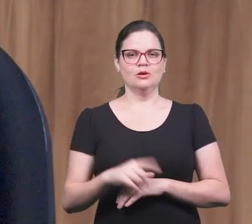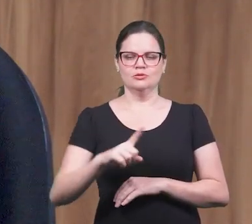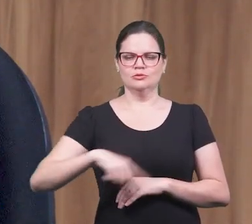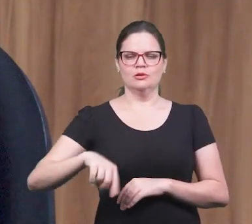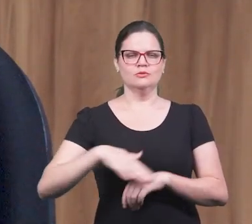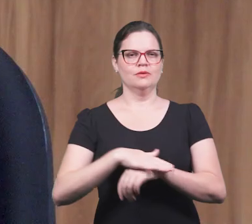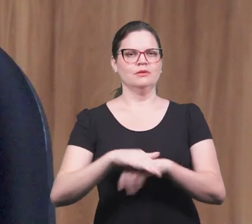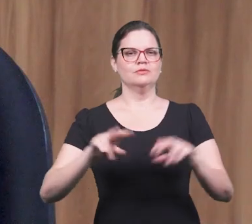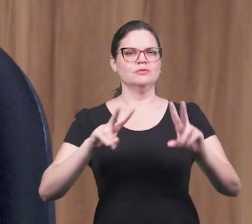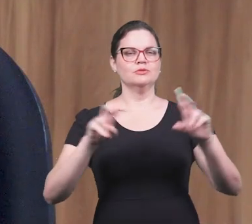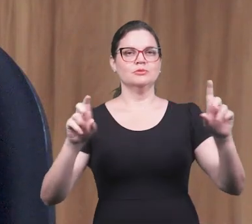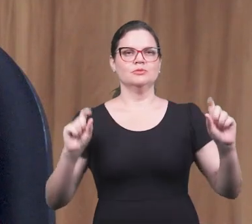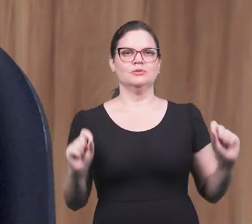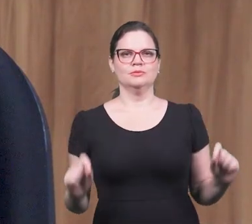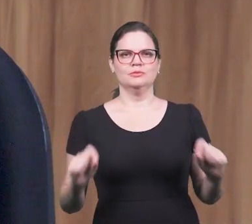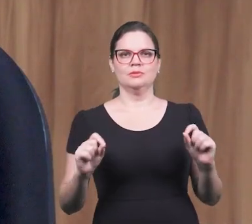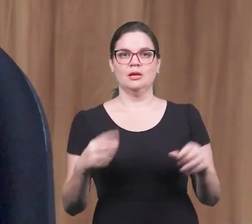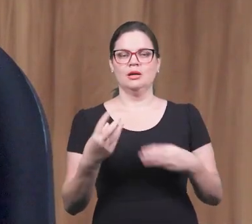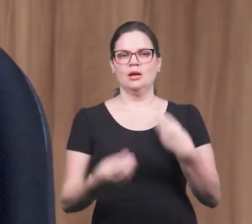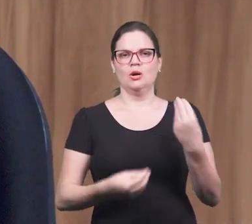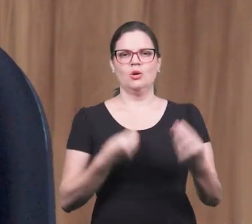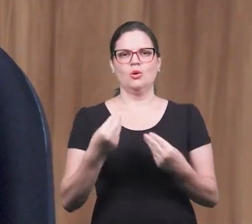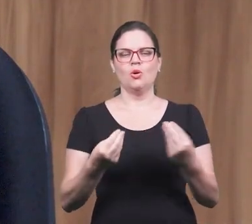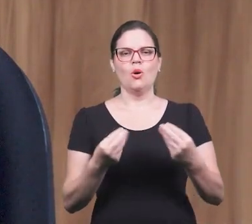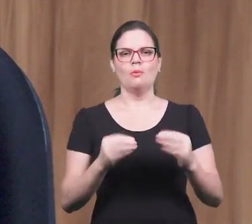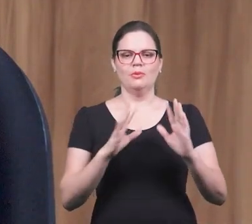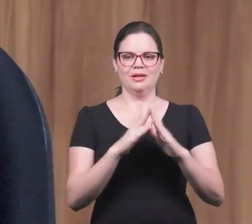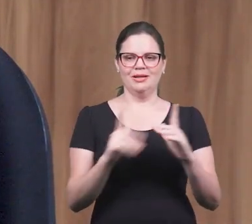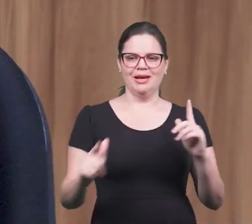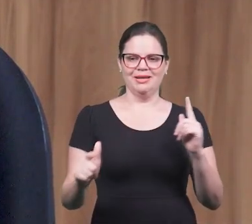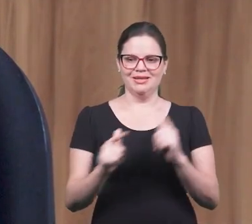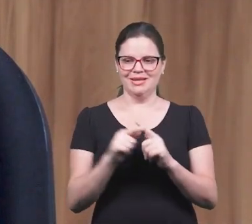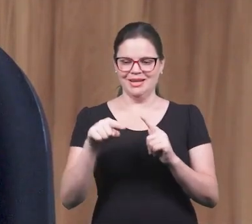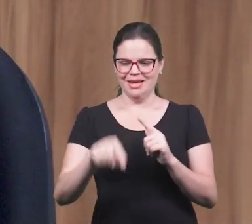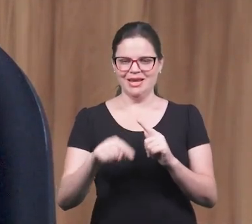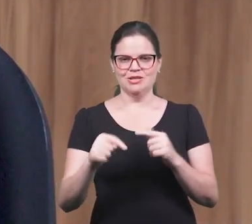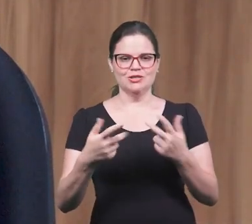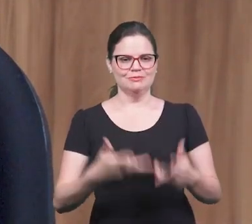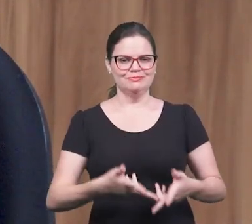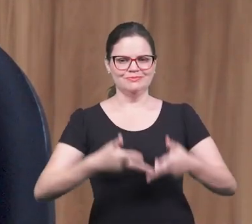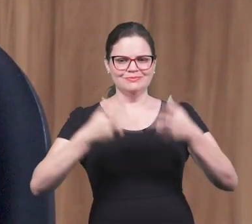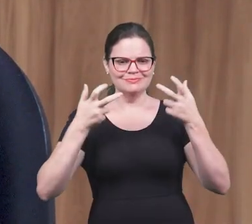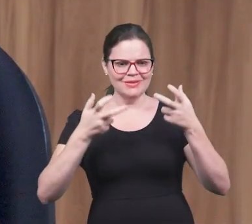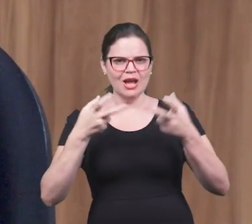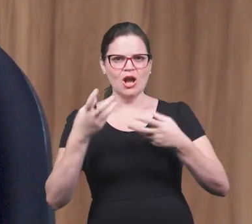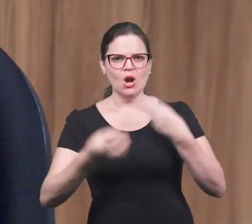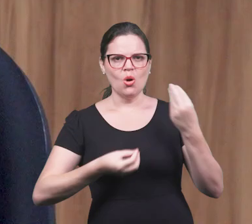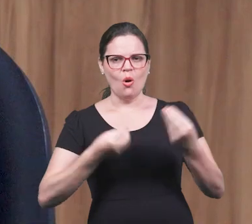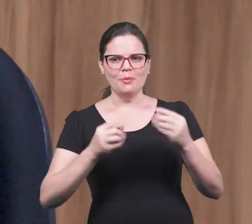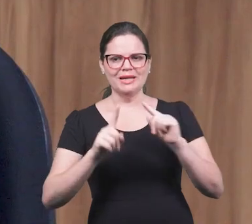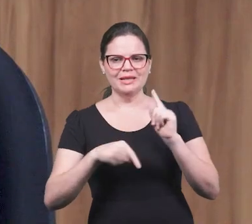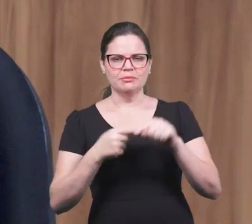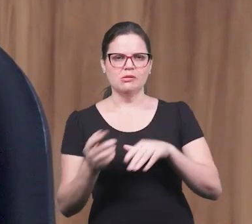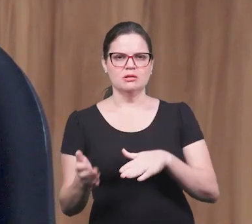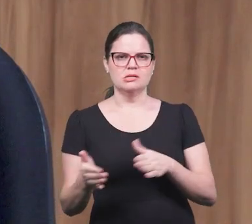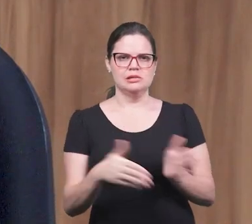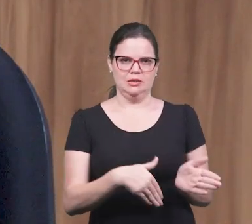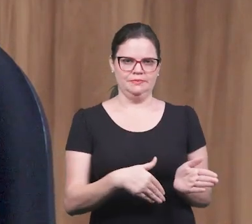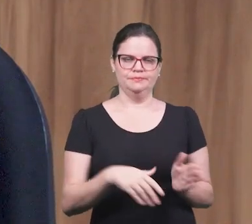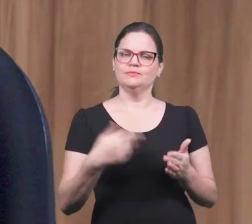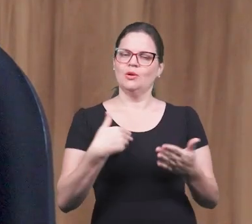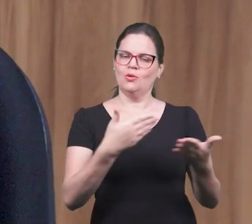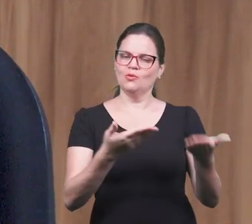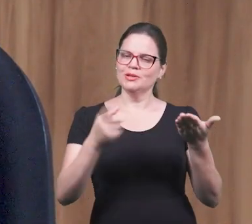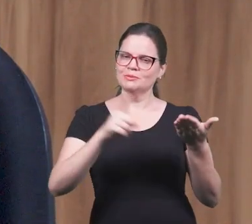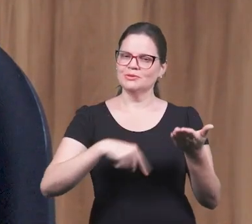estar falando, a gente vai estar falando sobre a concepção da igreja e a sua deformação. Então você está convidado a estar